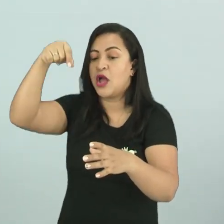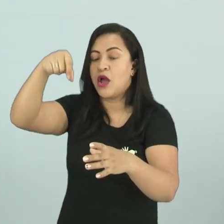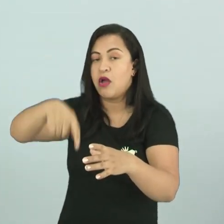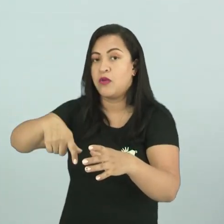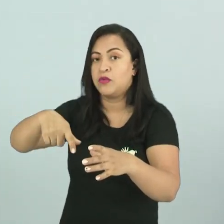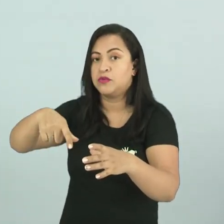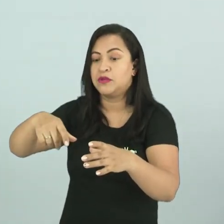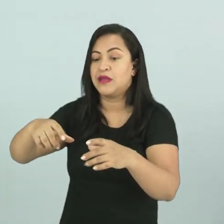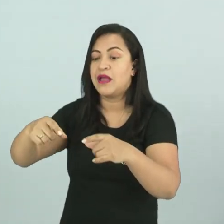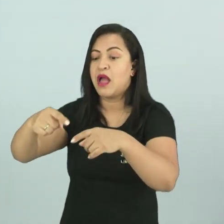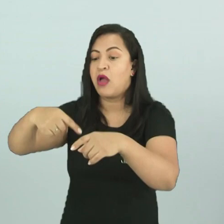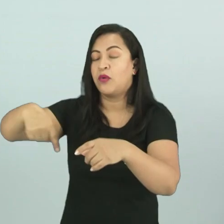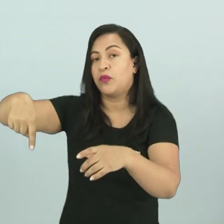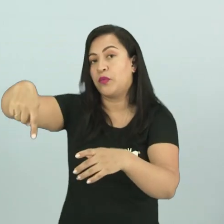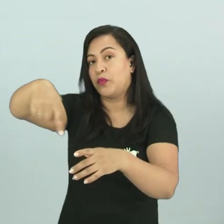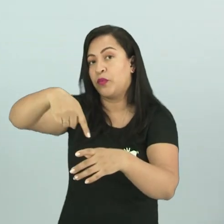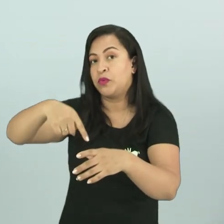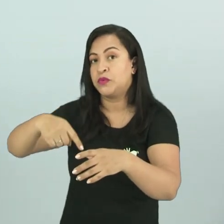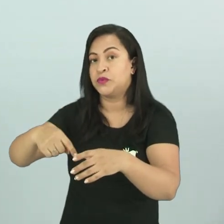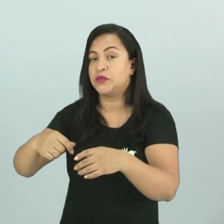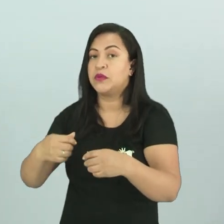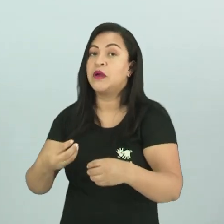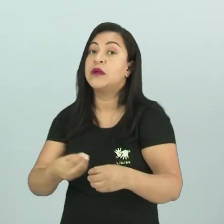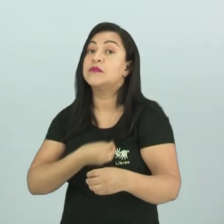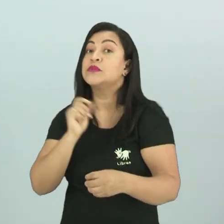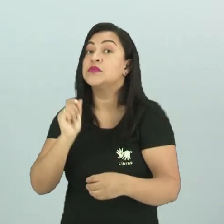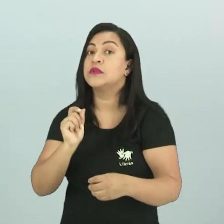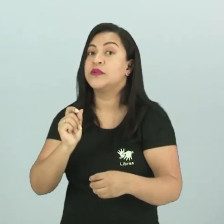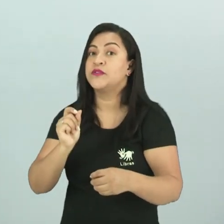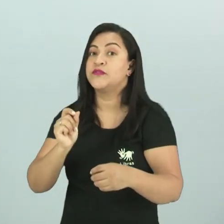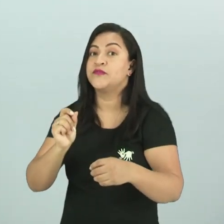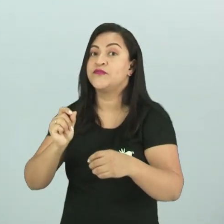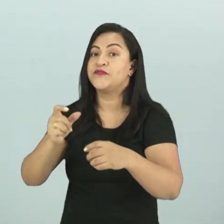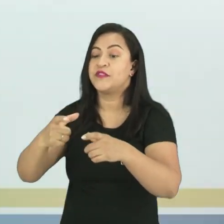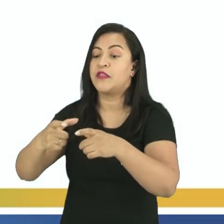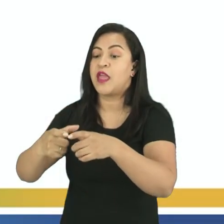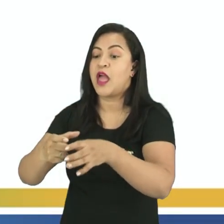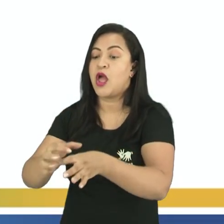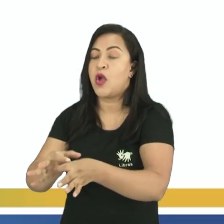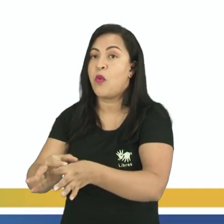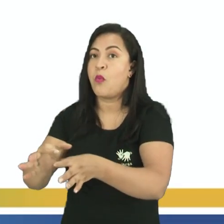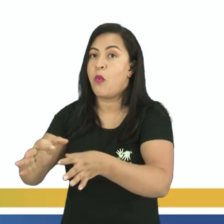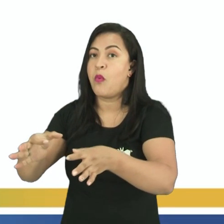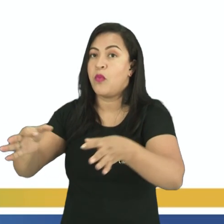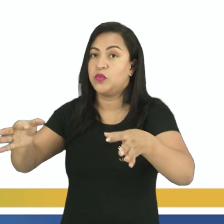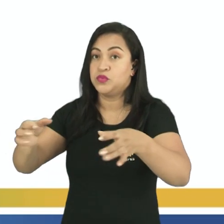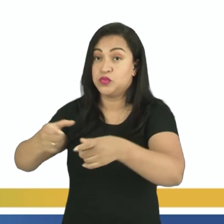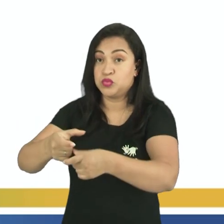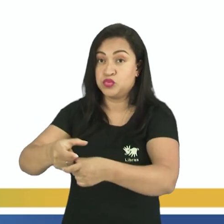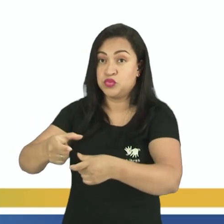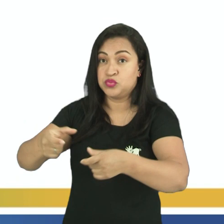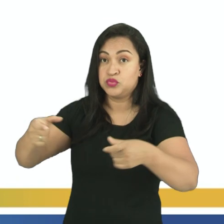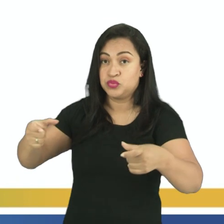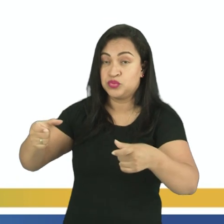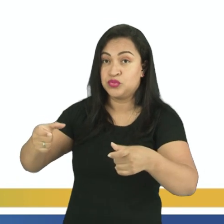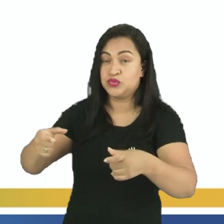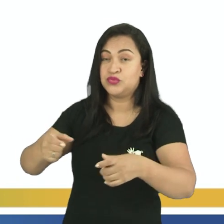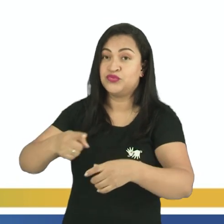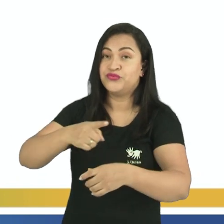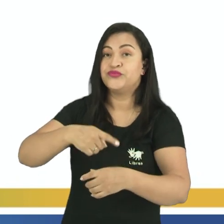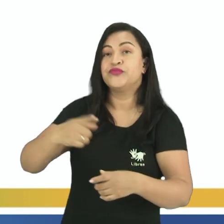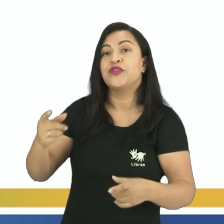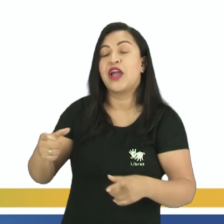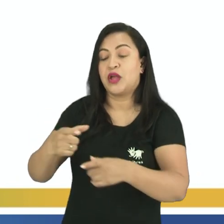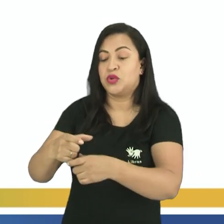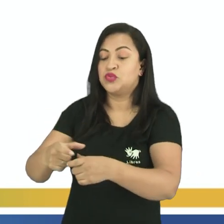ao redor nós vamos observar a presença de ondas circulares. Essas ondas elas vão se propagar